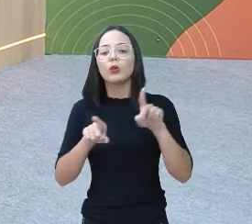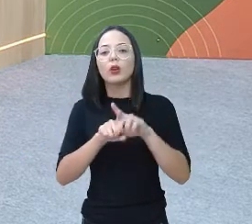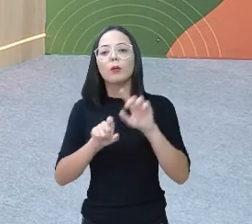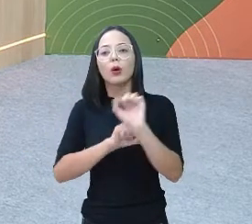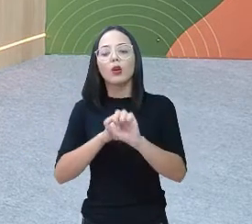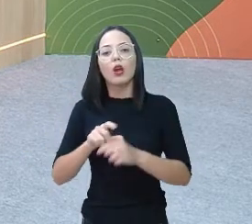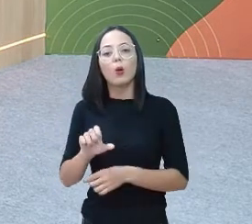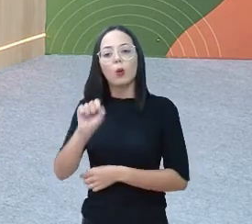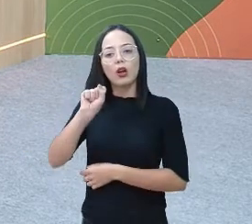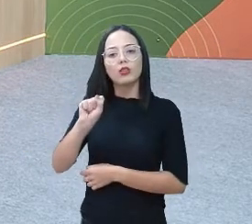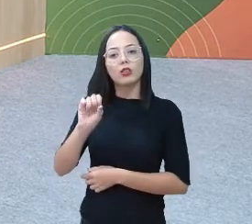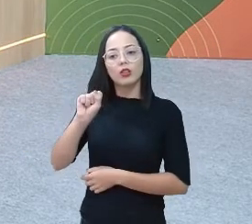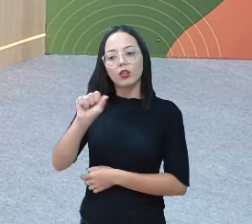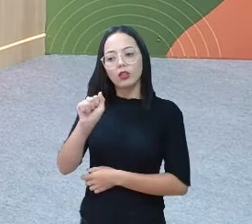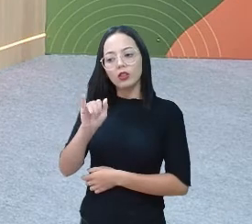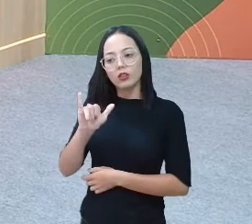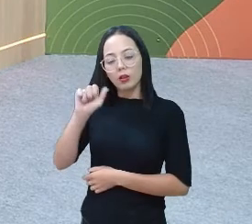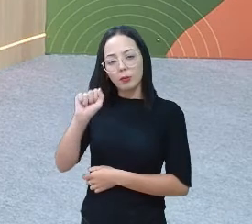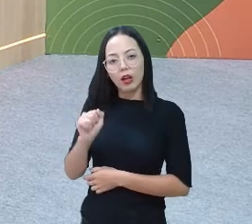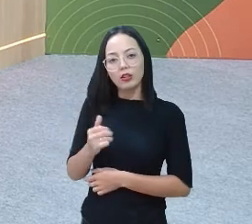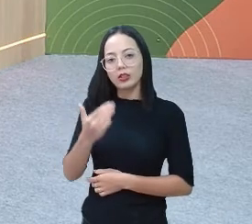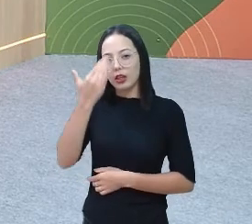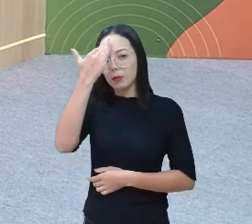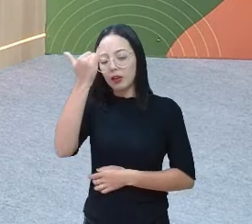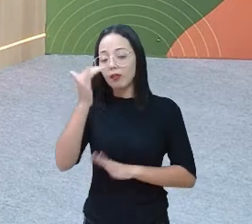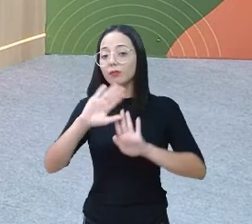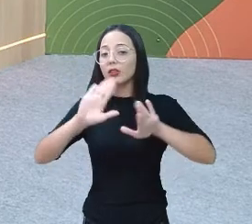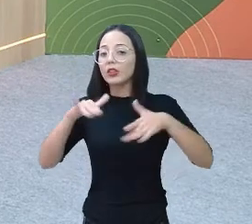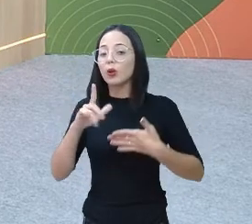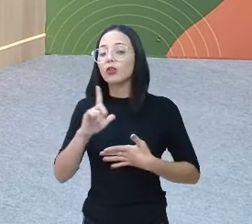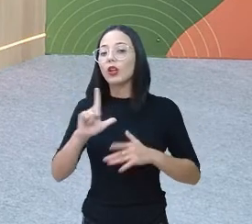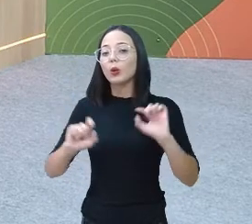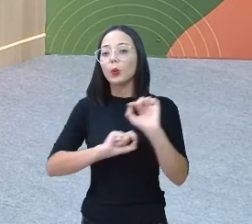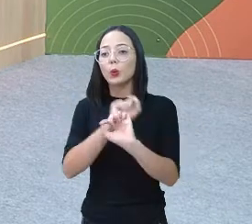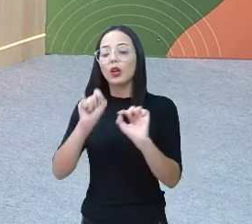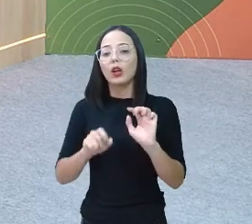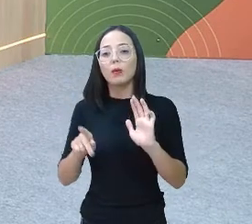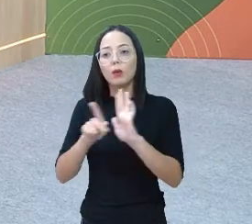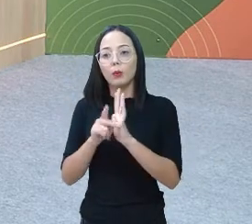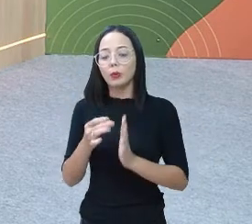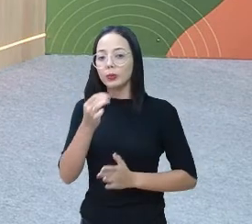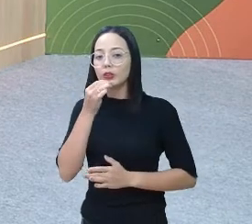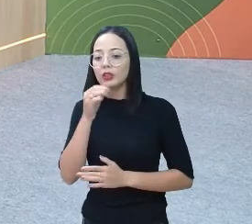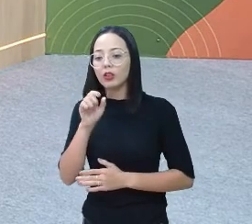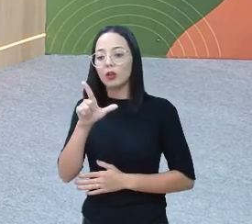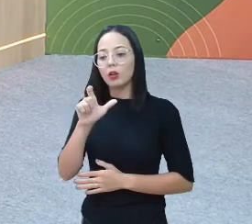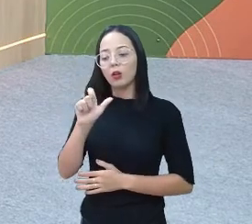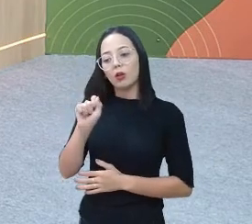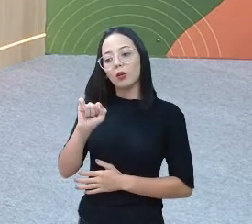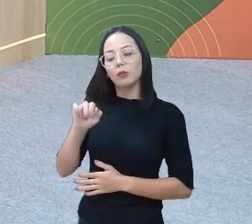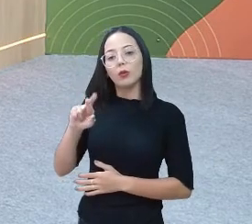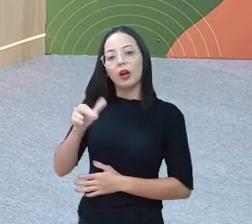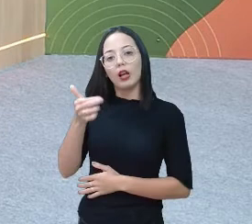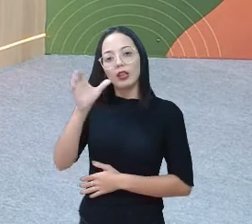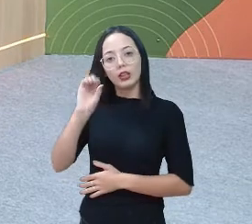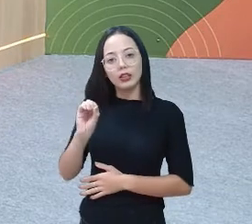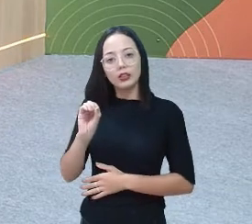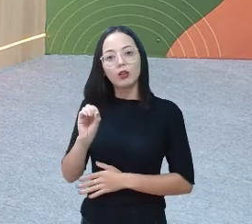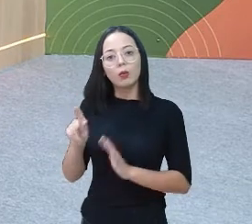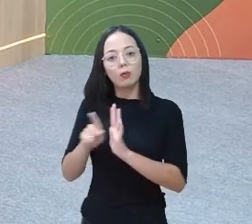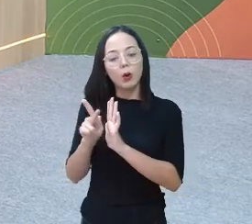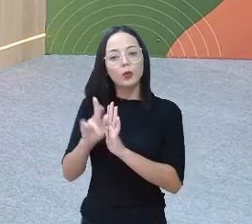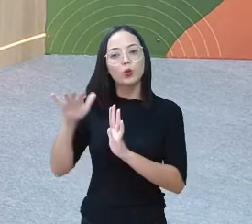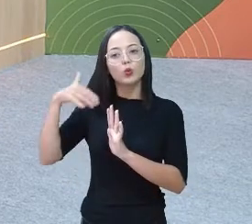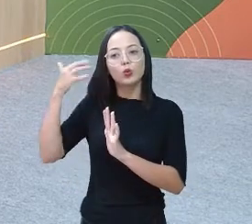o do sabiá, o sabiá sabia assobiar. Então, a gente tem aí também a aliteração com a repetição desse som em